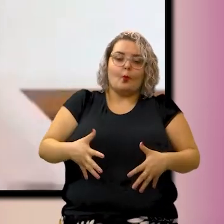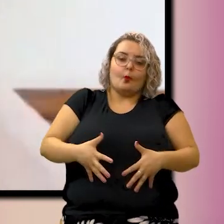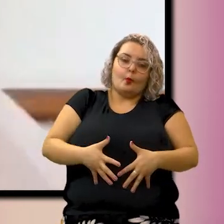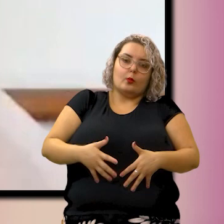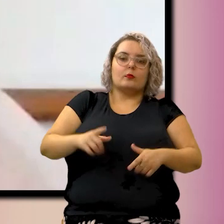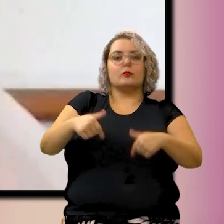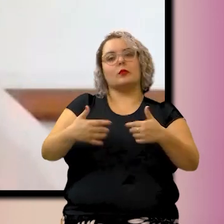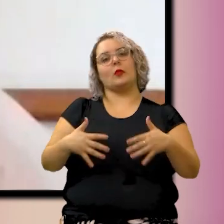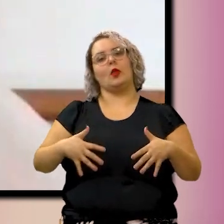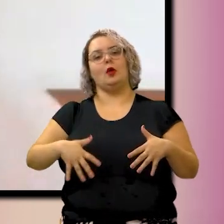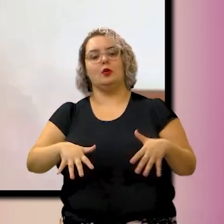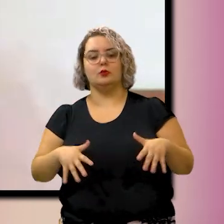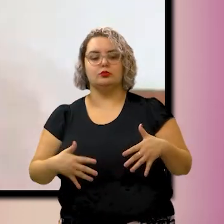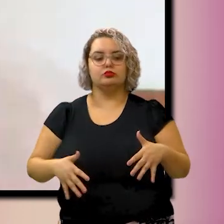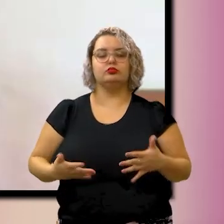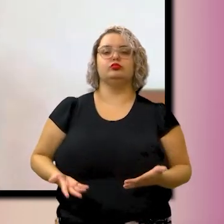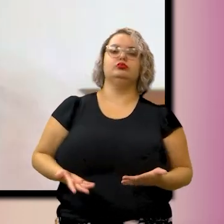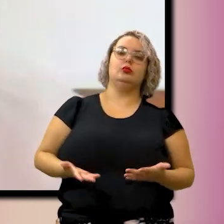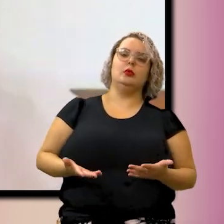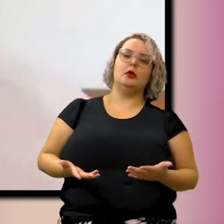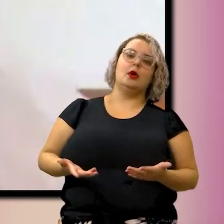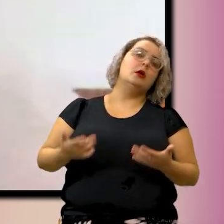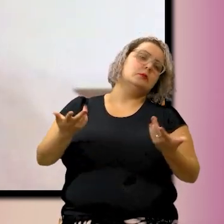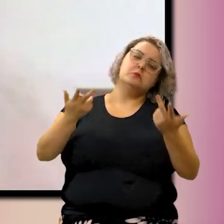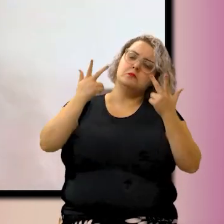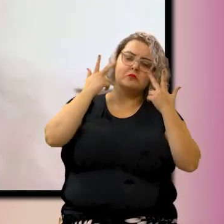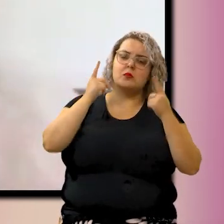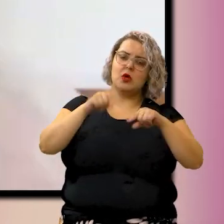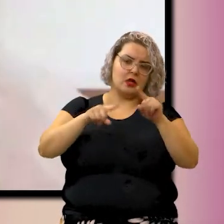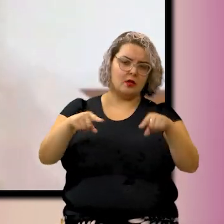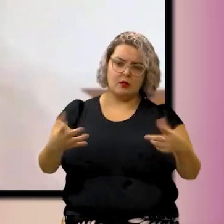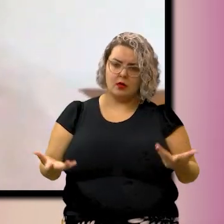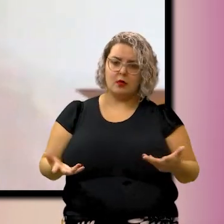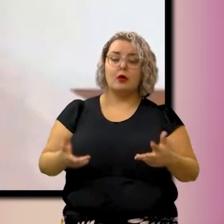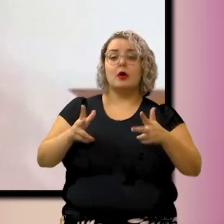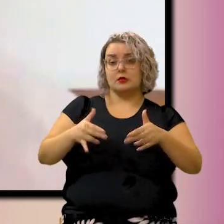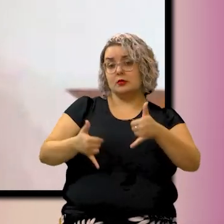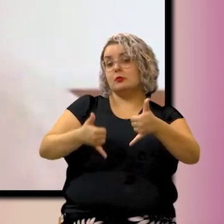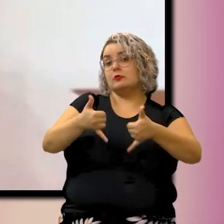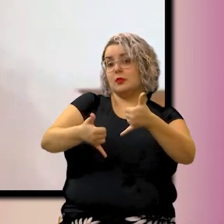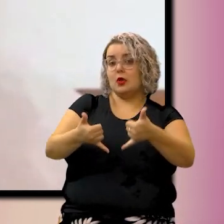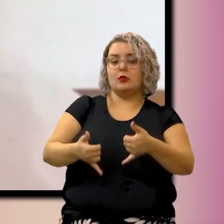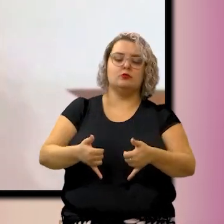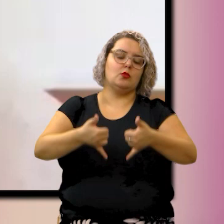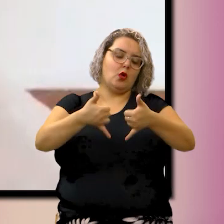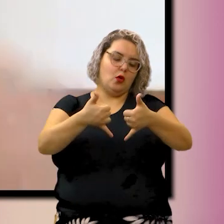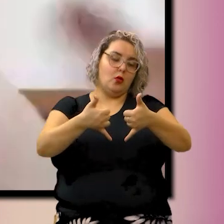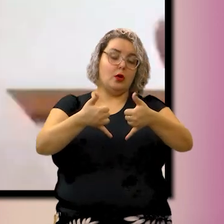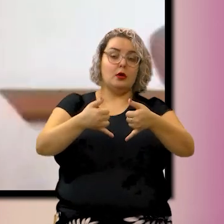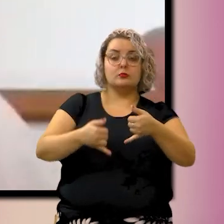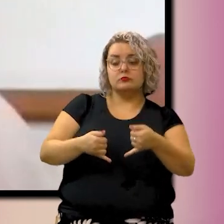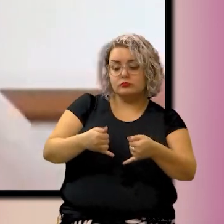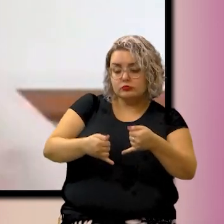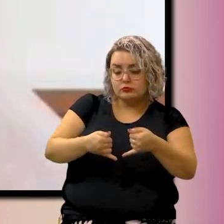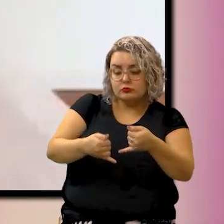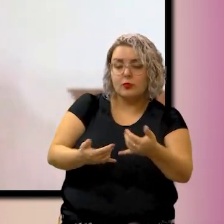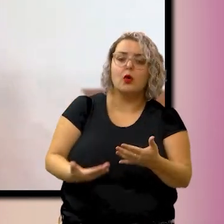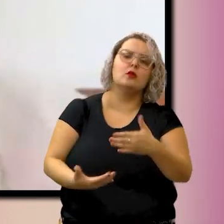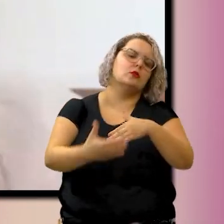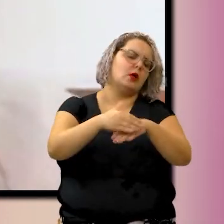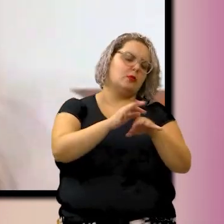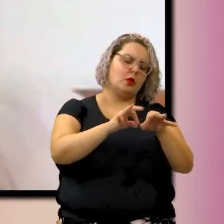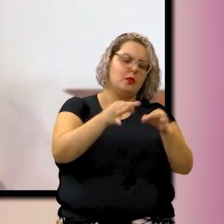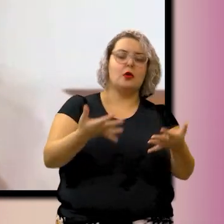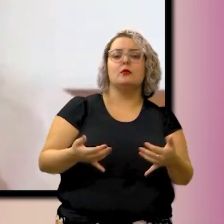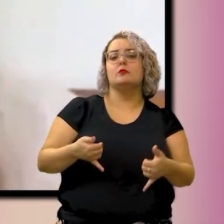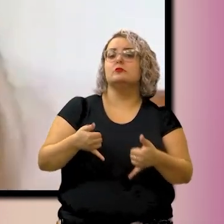você coloca uma roupa mais apertada, no outro dia você está com uma roupa menos apertada. Essa variação, assim como o salto, um dia você está com um salto mais alto, outro